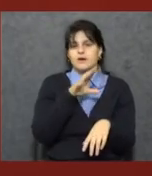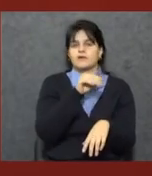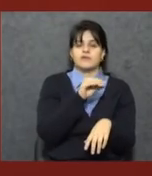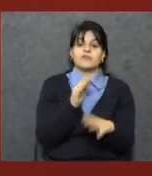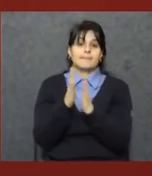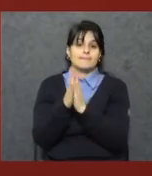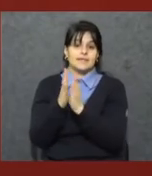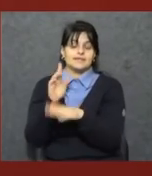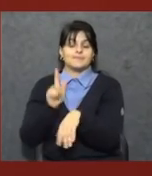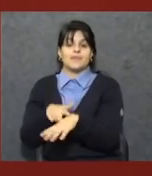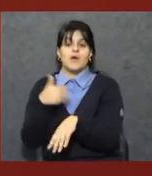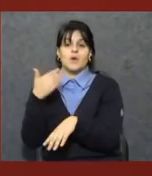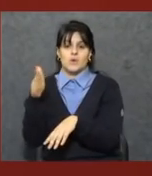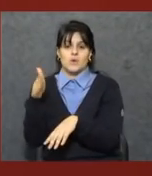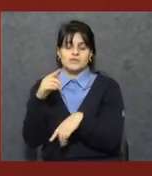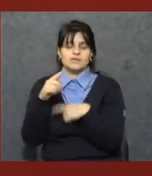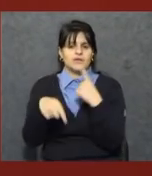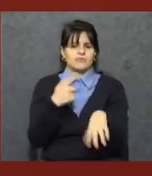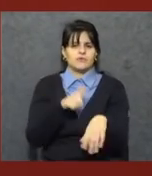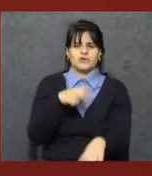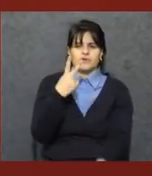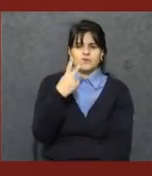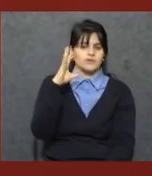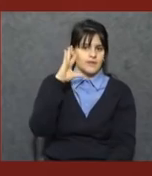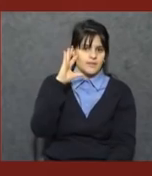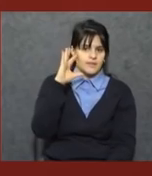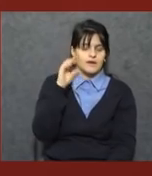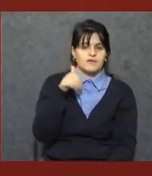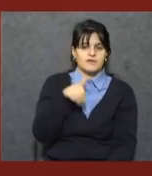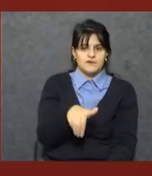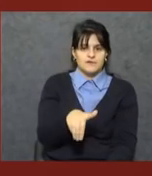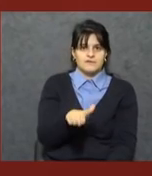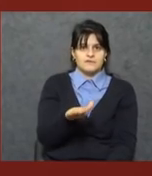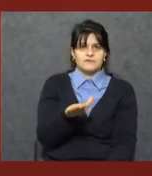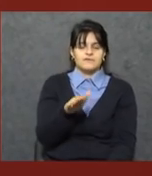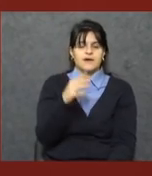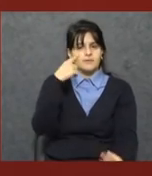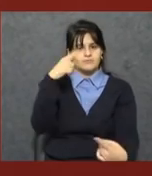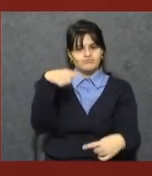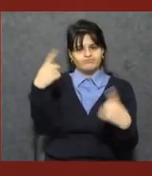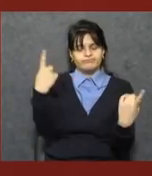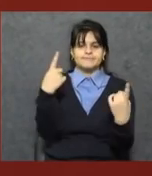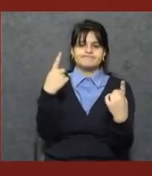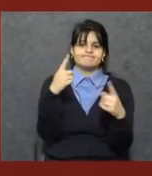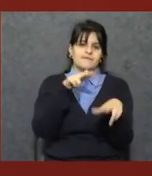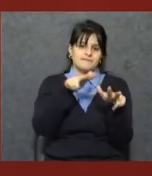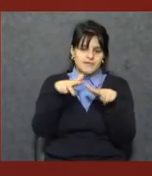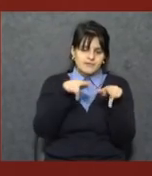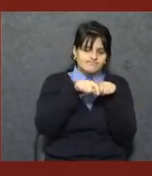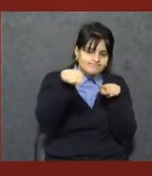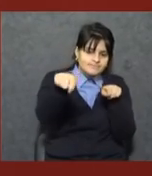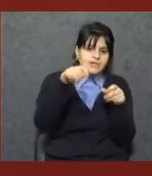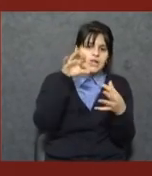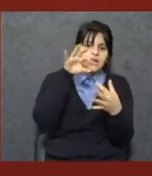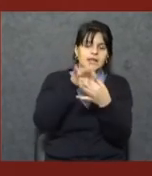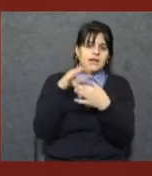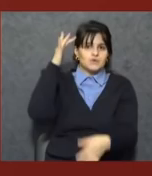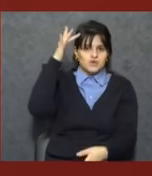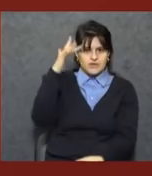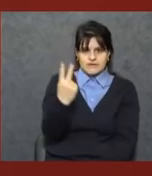e depois, às 14 horas, será disponibilizado e exibido um documentário sobre os Santos Pastorinhos, que ficará disponível